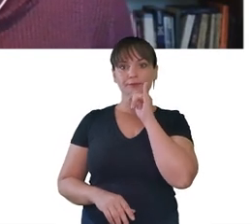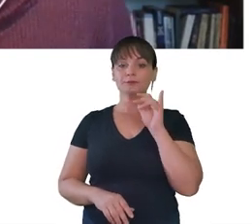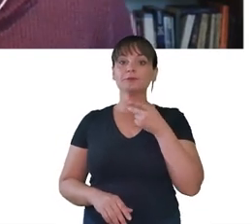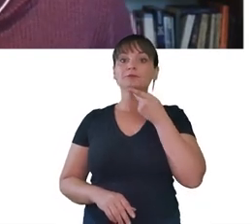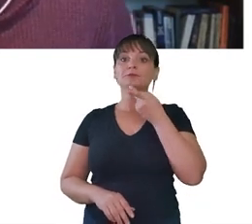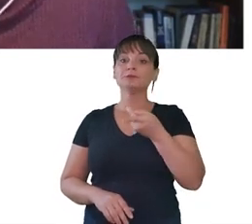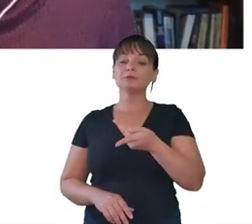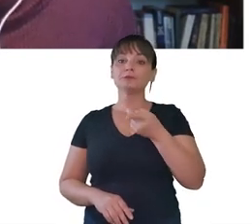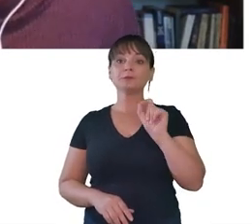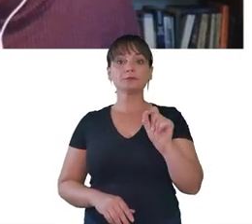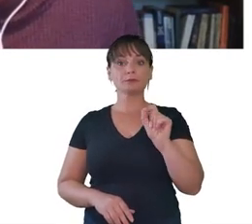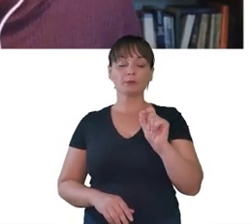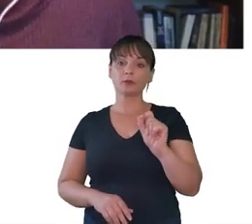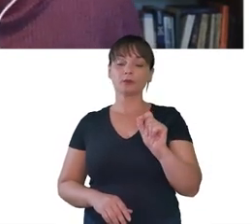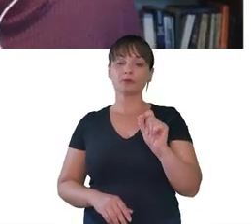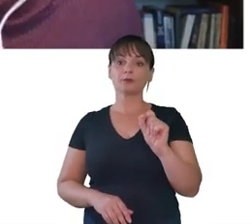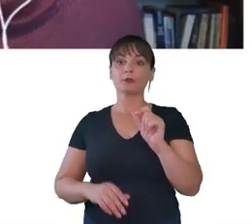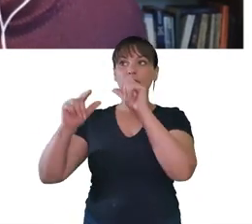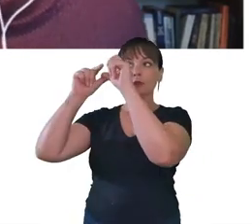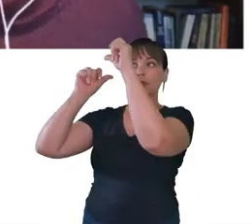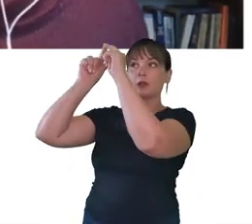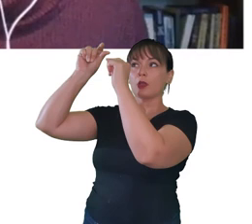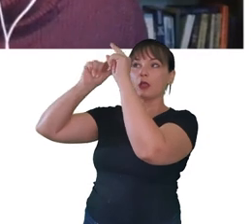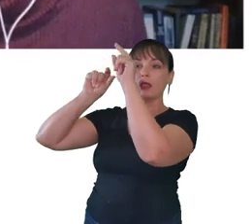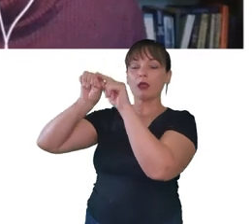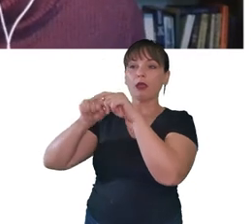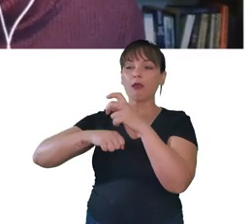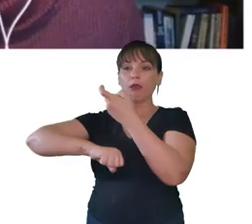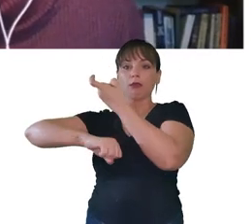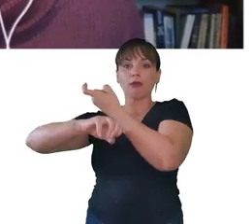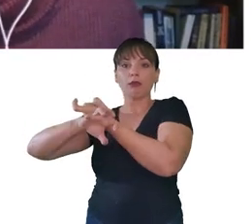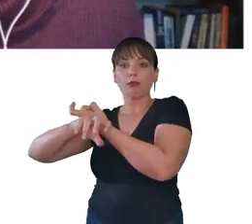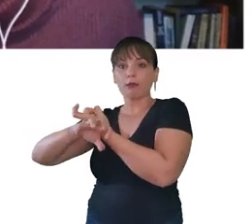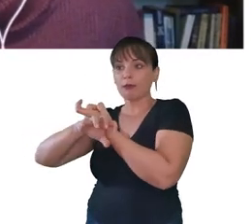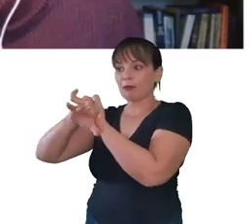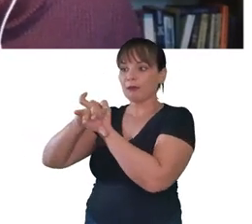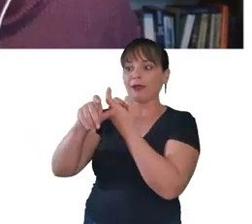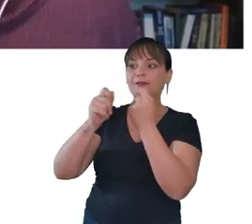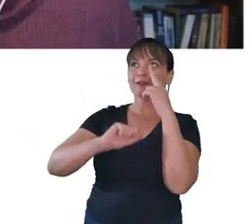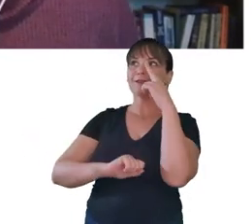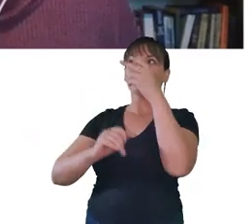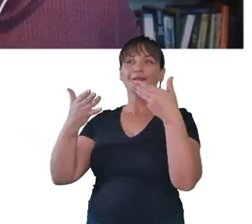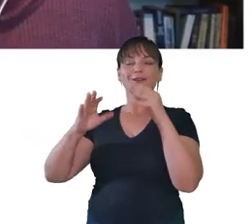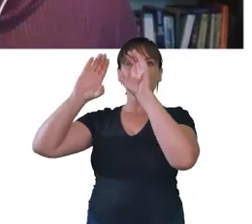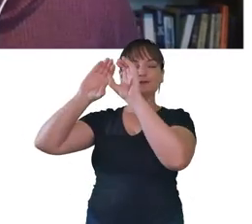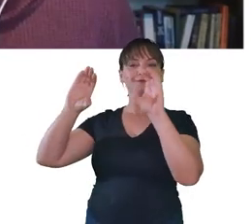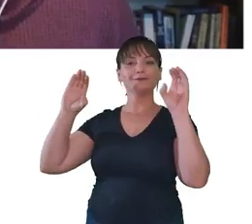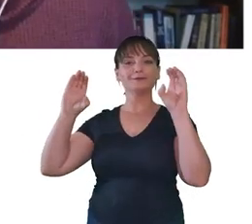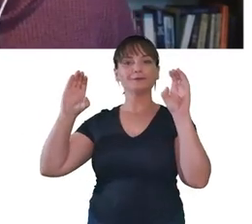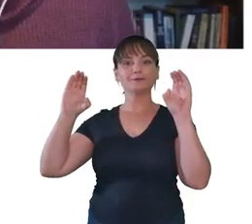né, é que o caso, por exemplo, da constelação de Escorpião, que é a constelação que está visível agora no céu, ela,